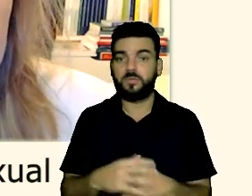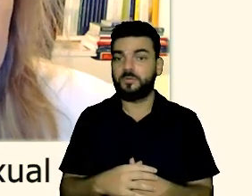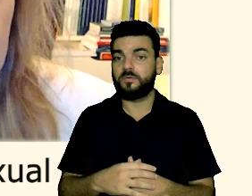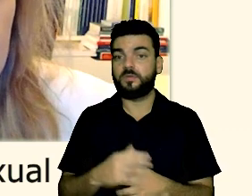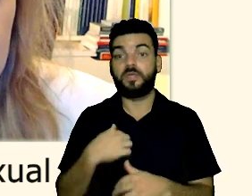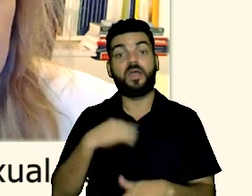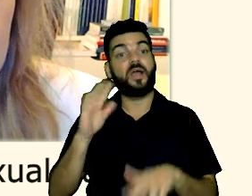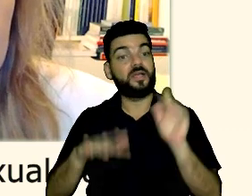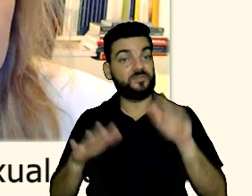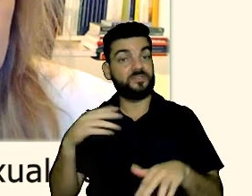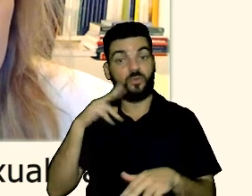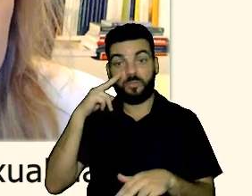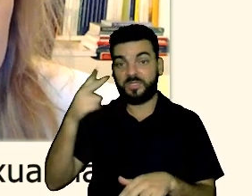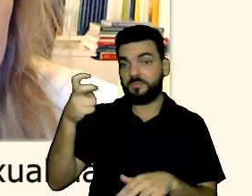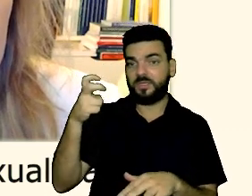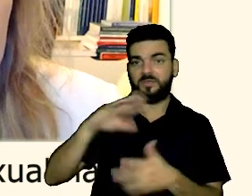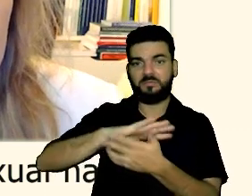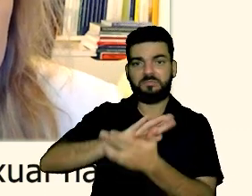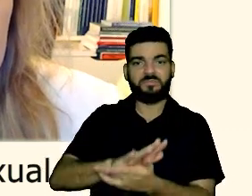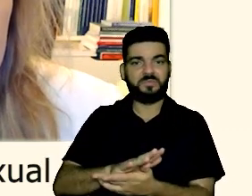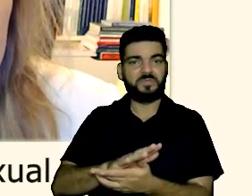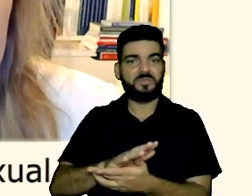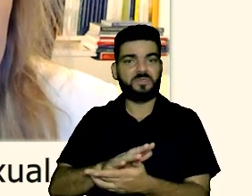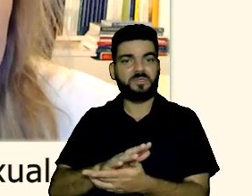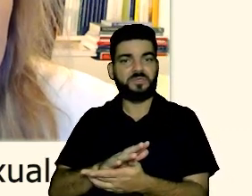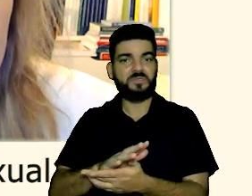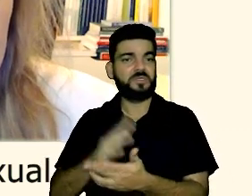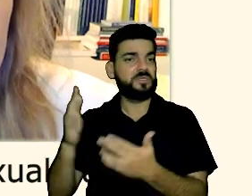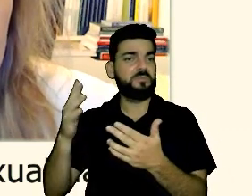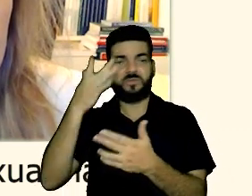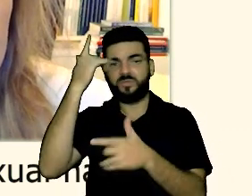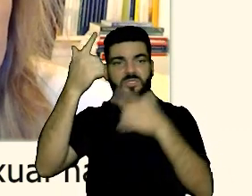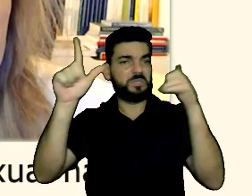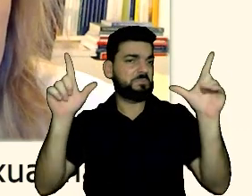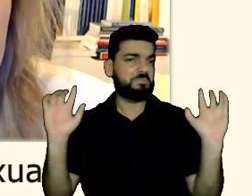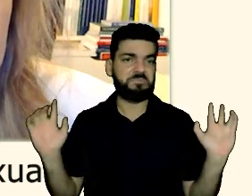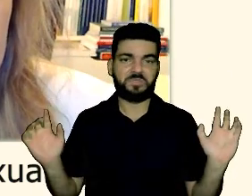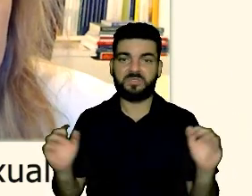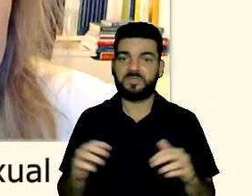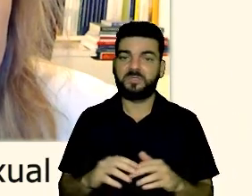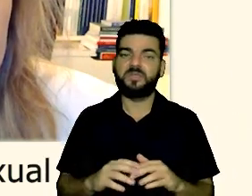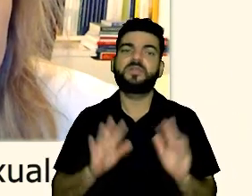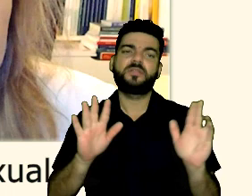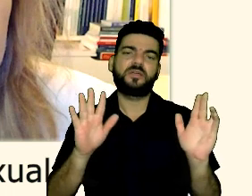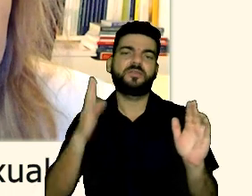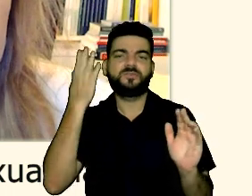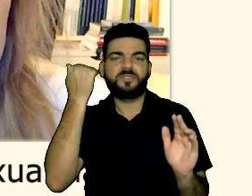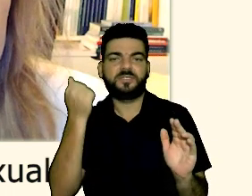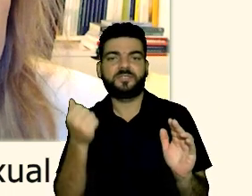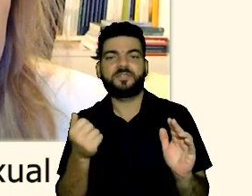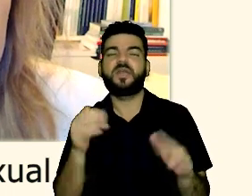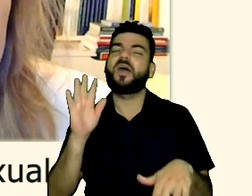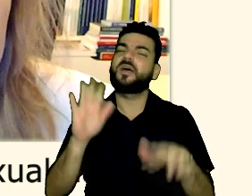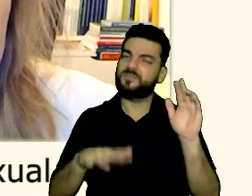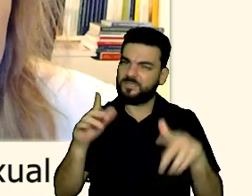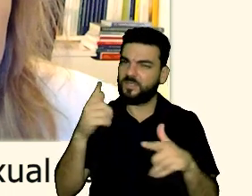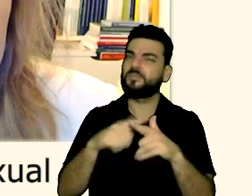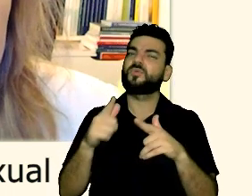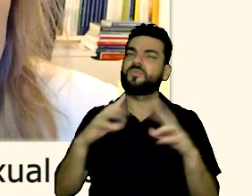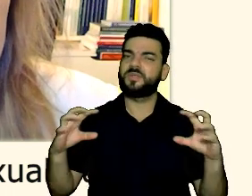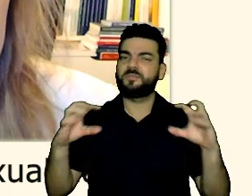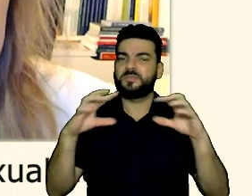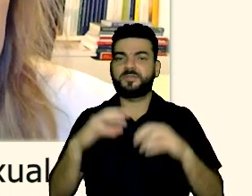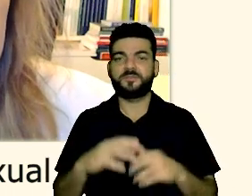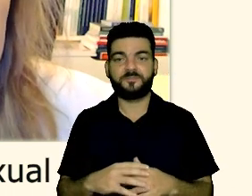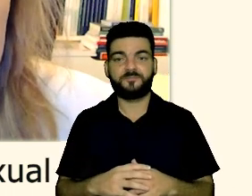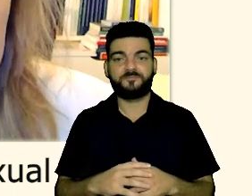acolheu era esposa de um pastor de igreja evangélica e sempre me aceitou, me tratou muito bem. Eu já tive situações de homofobia com pessoas,